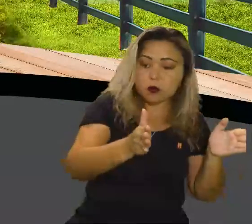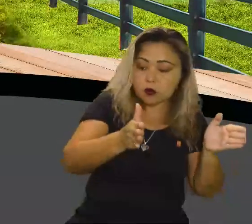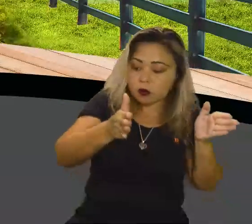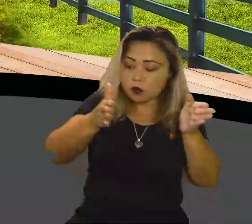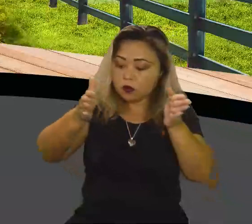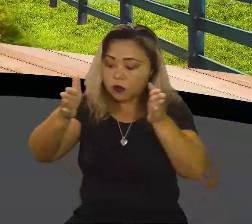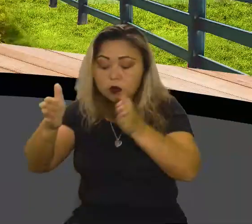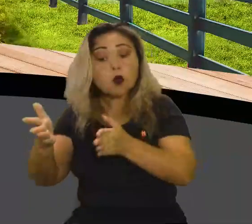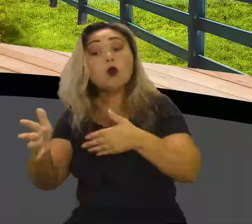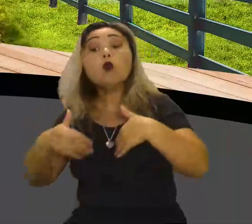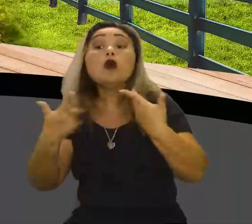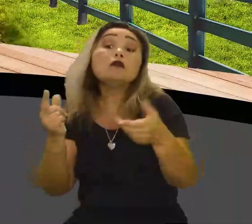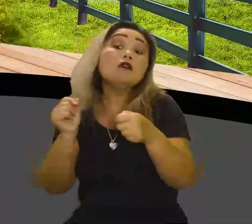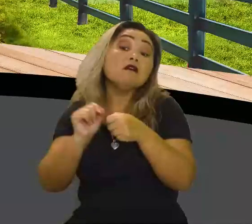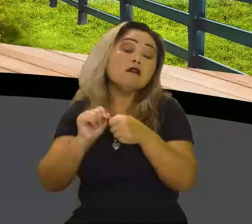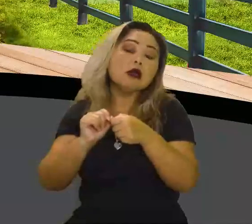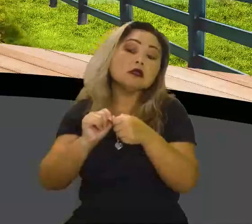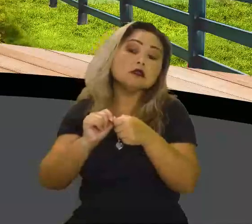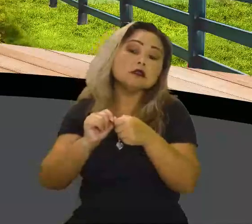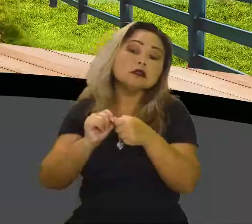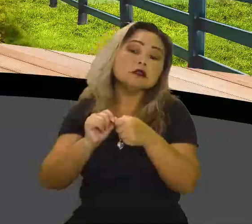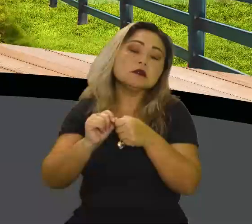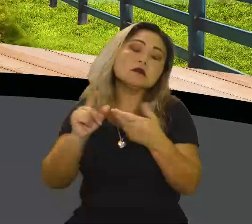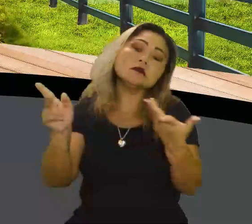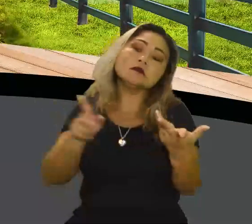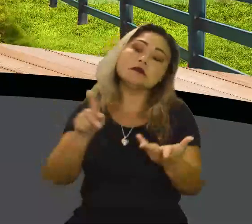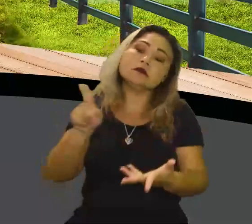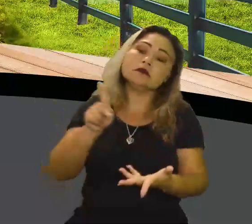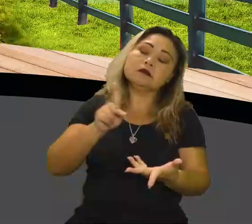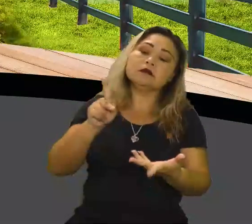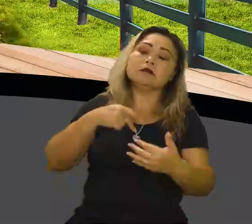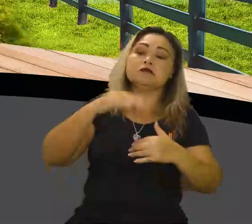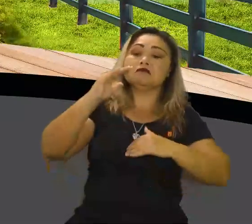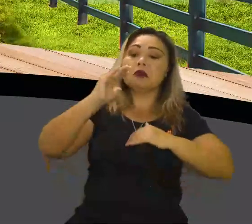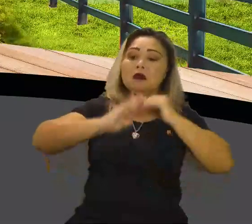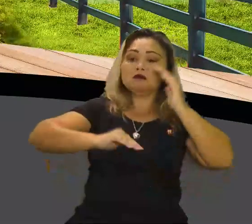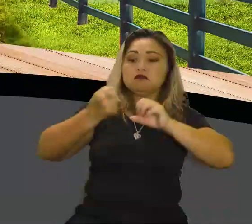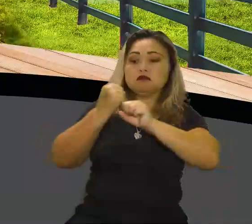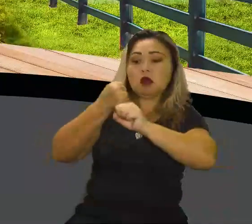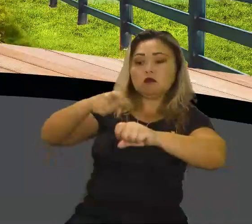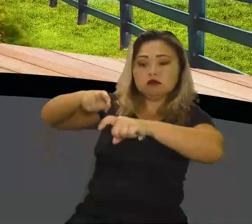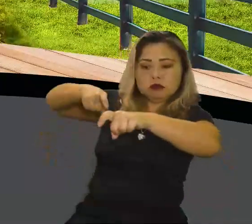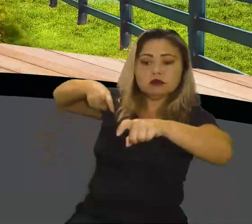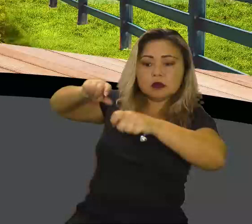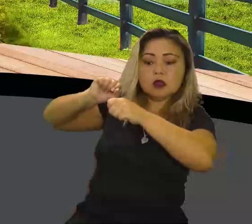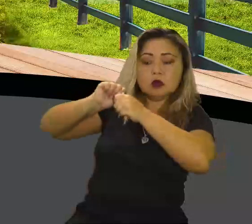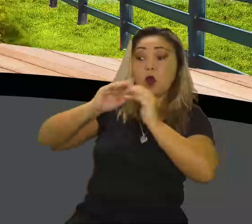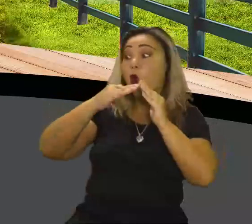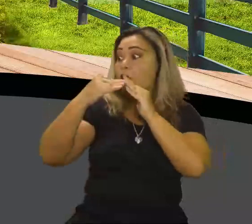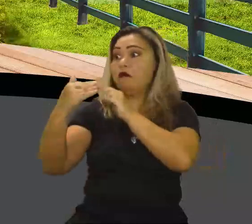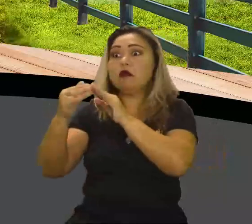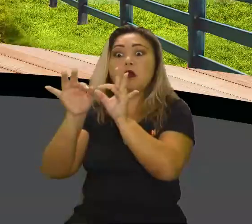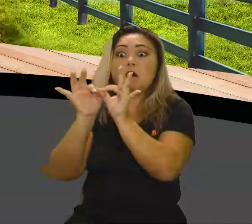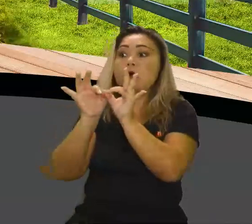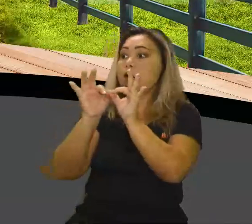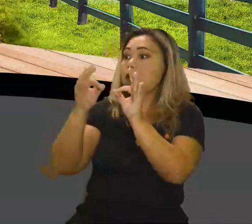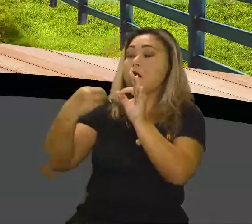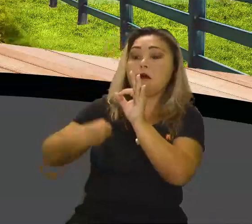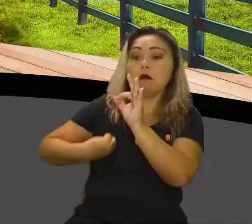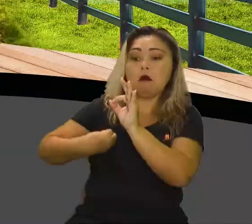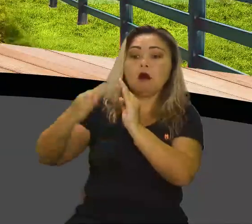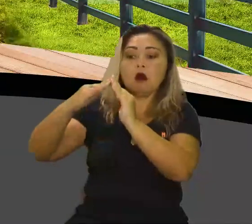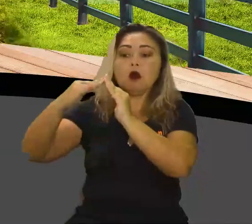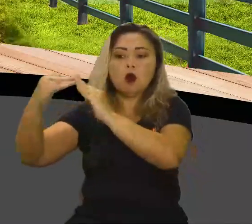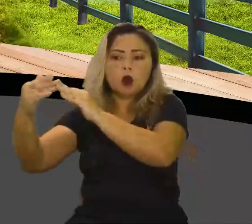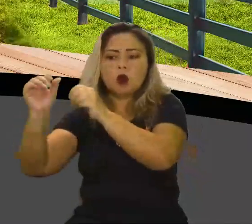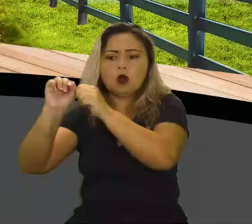apiário migratório, por exemplo, professor, eu estou aqui na minha propriedade, o meu vizinho mora a 1 quilômetro. Não, mora